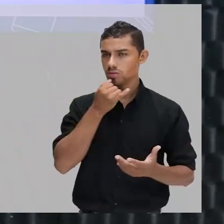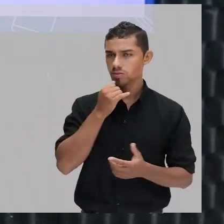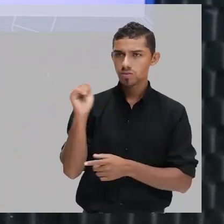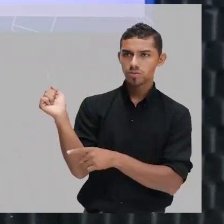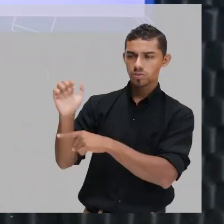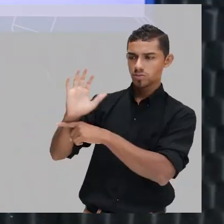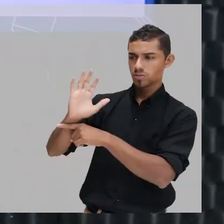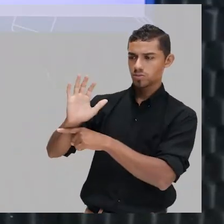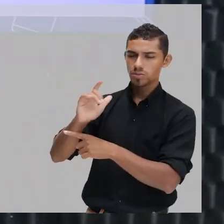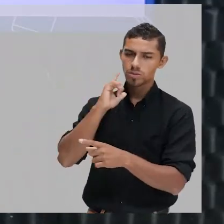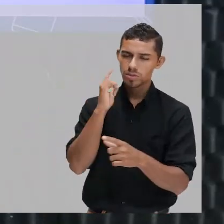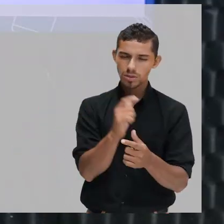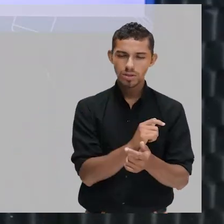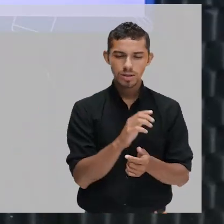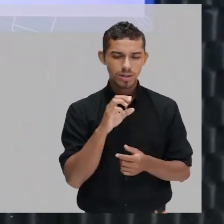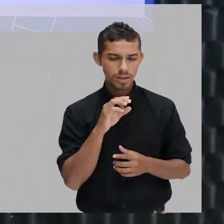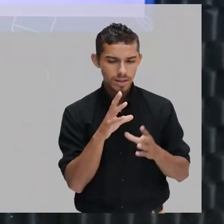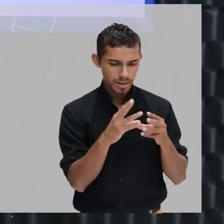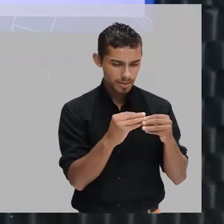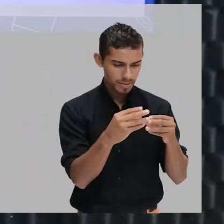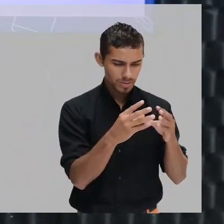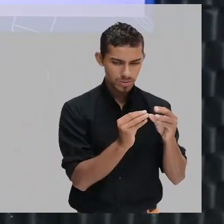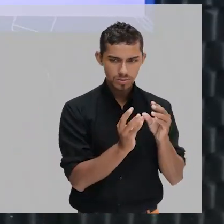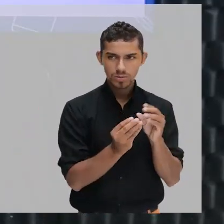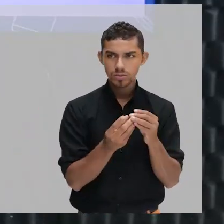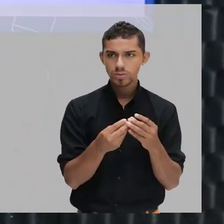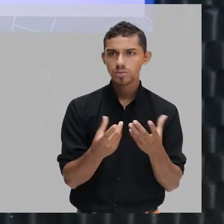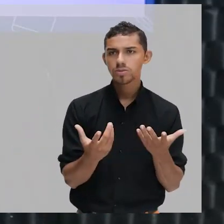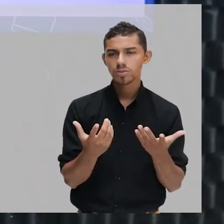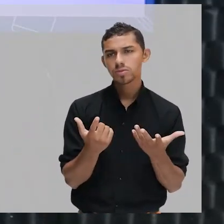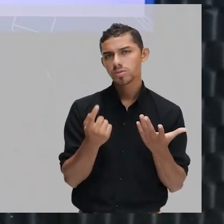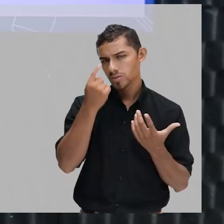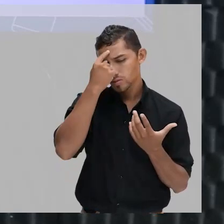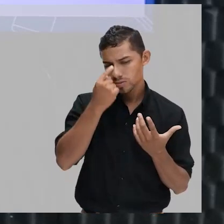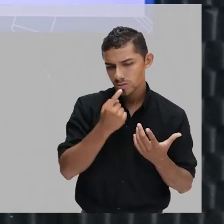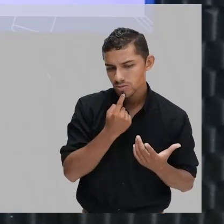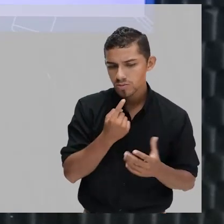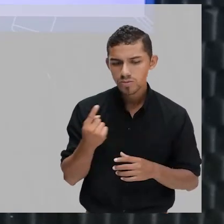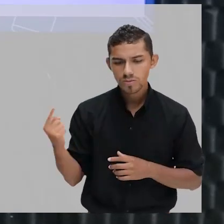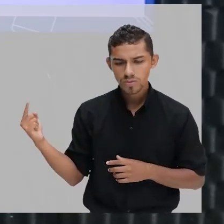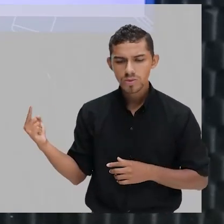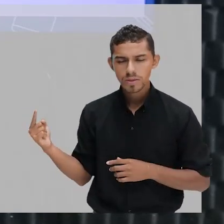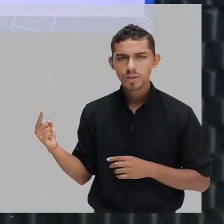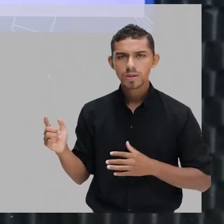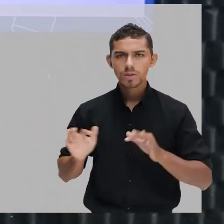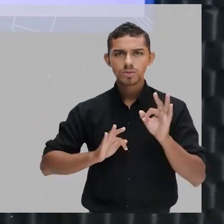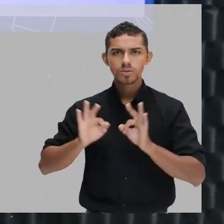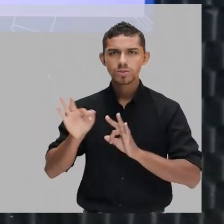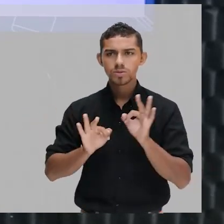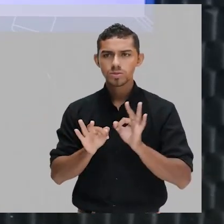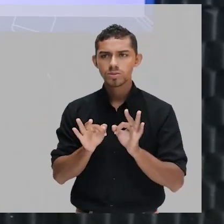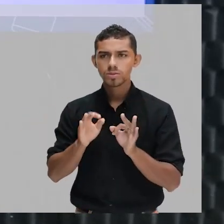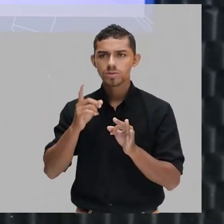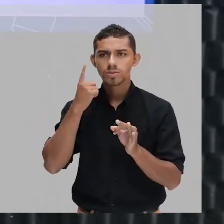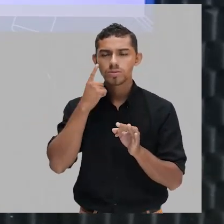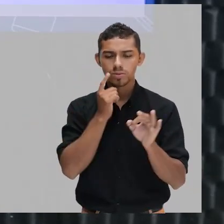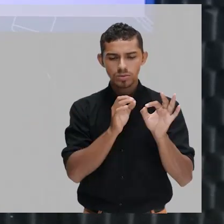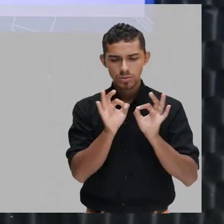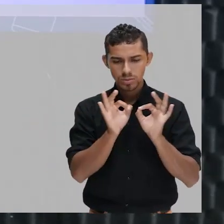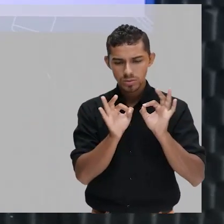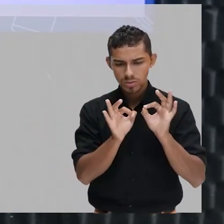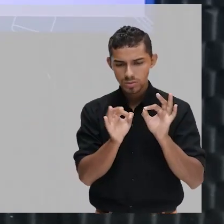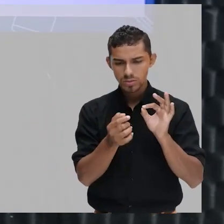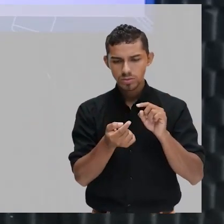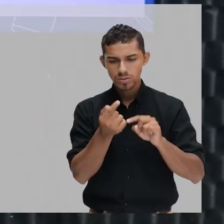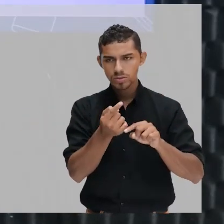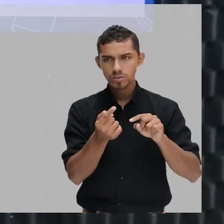filmes de massinha que vocês chamam, que na verdade é uma figura, né, que é formada pela massa, aí você mexe